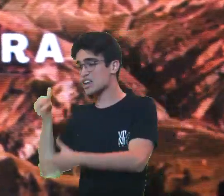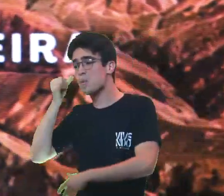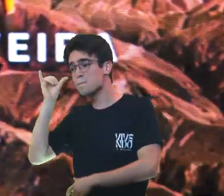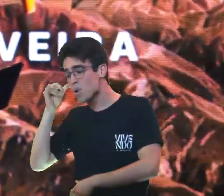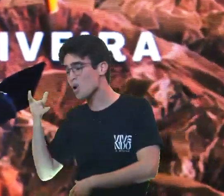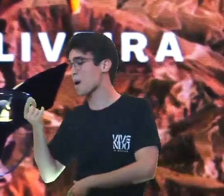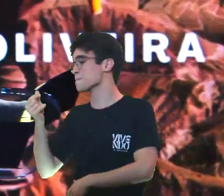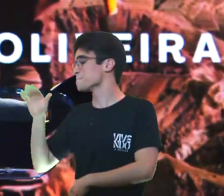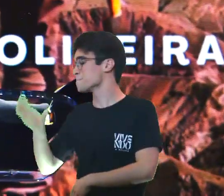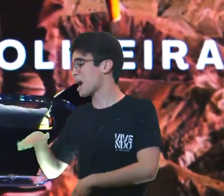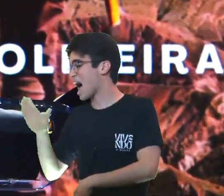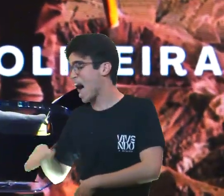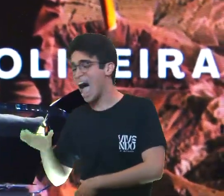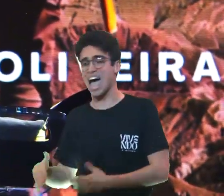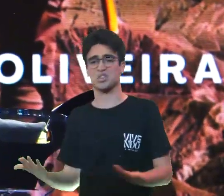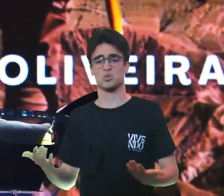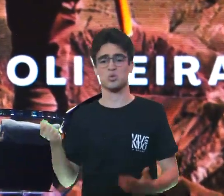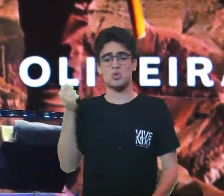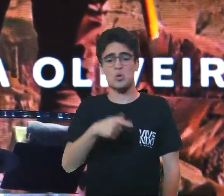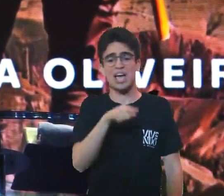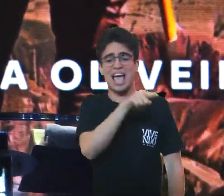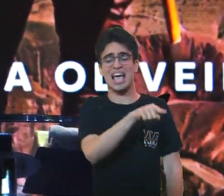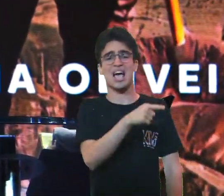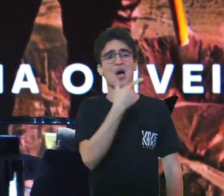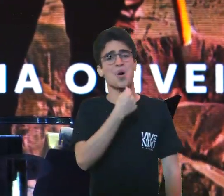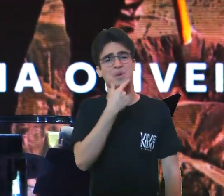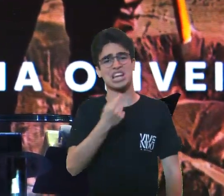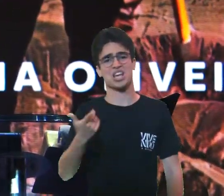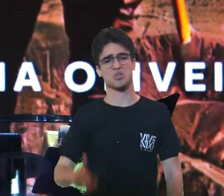quilo de carne de bife que nós comemos hoje.